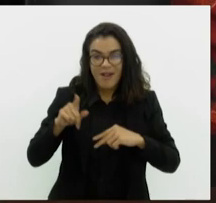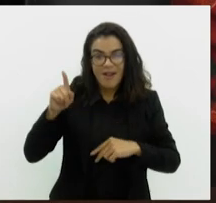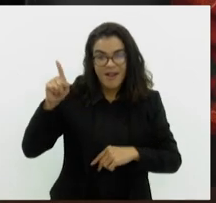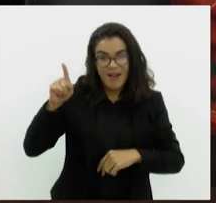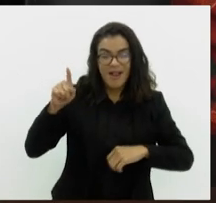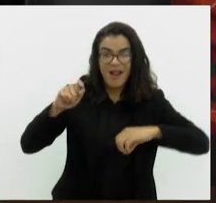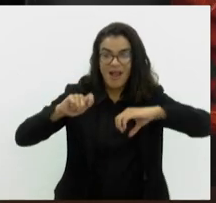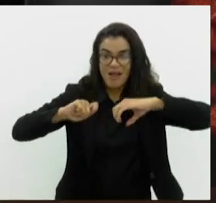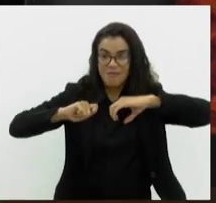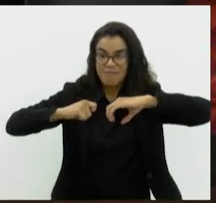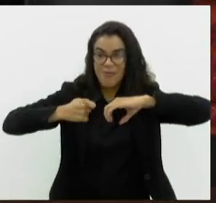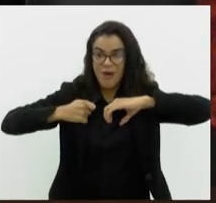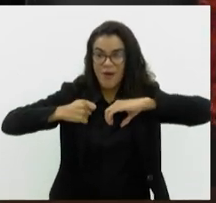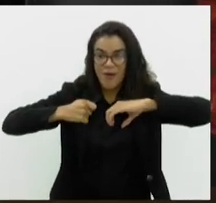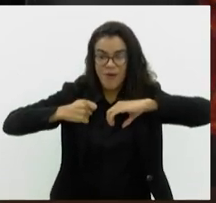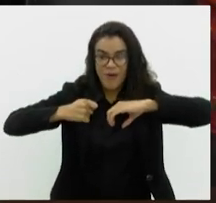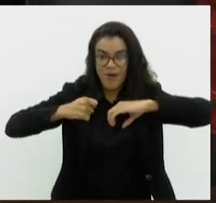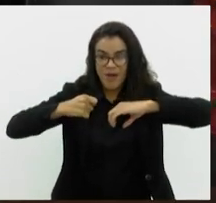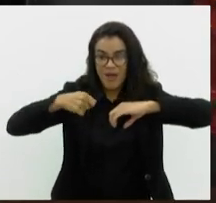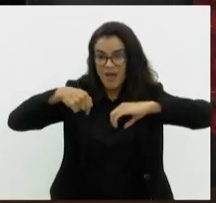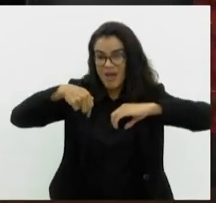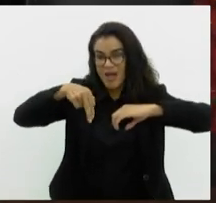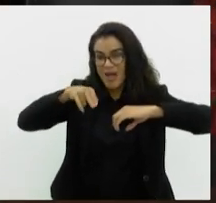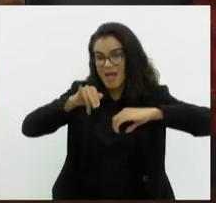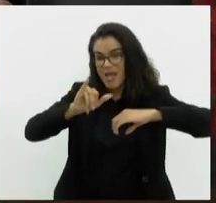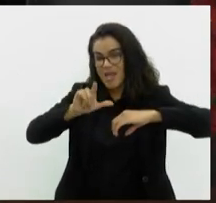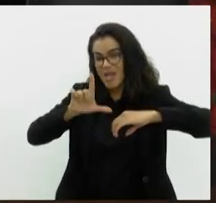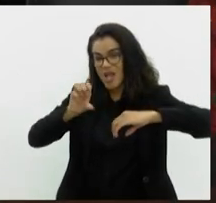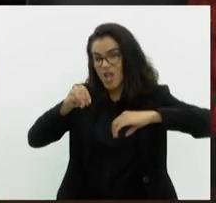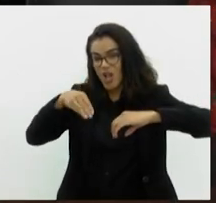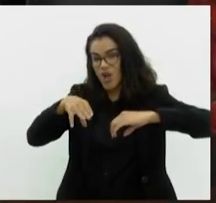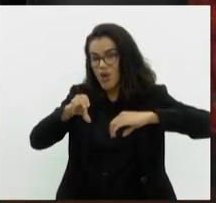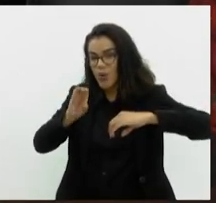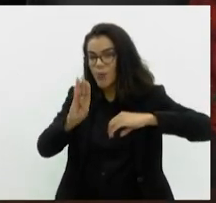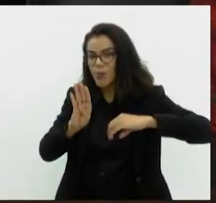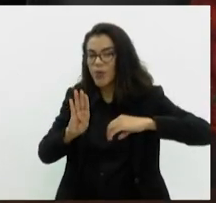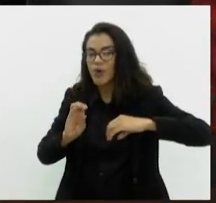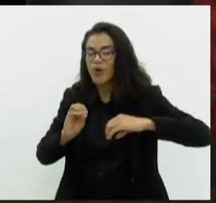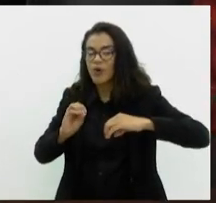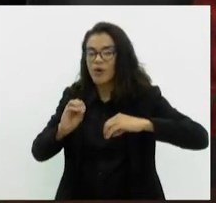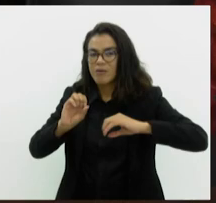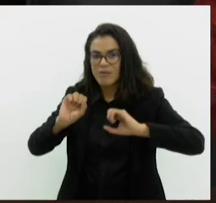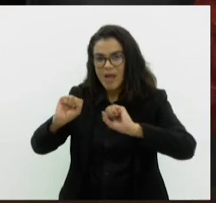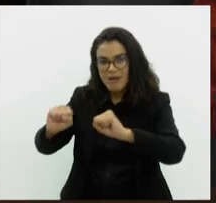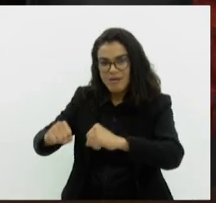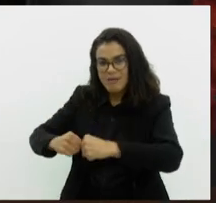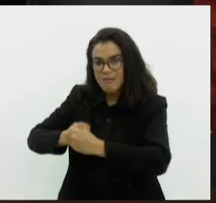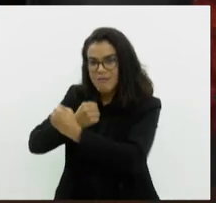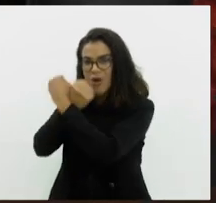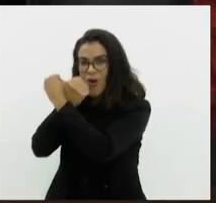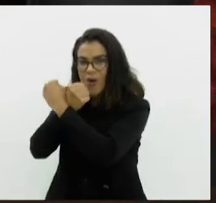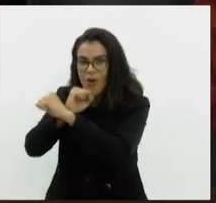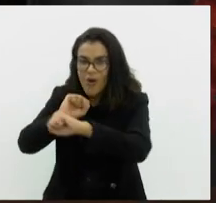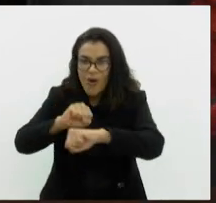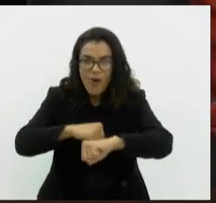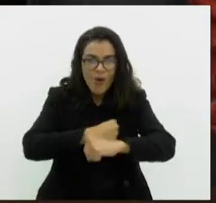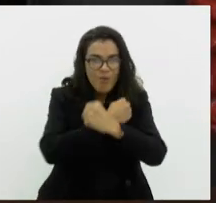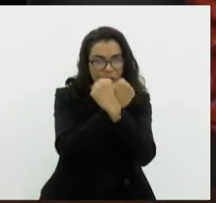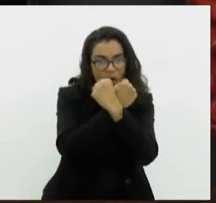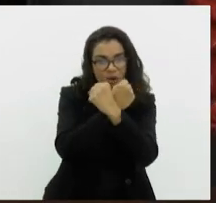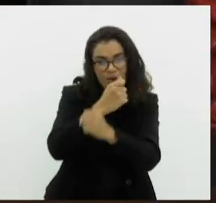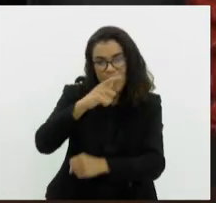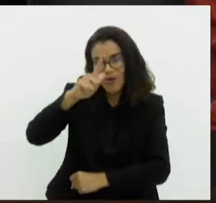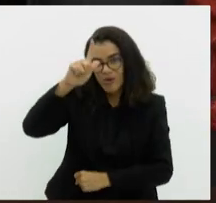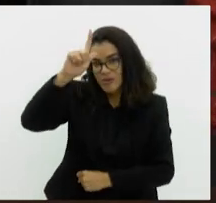dos Palmares, quando juntamos, estão pensando que Zumbi reuniu